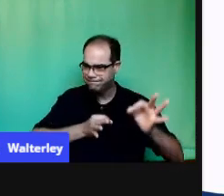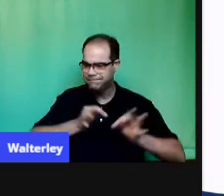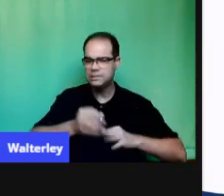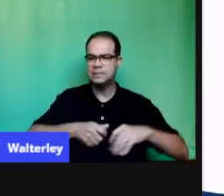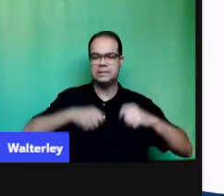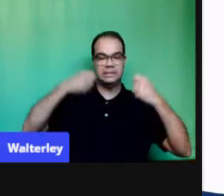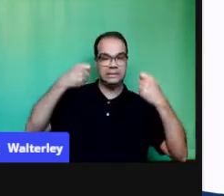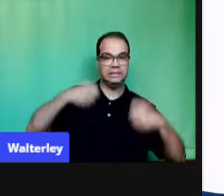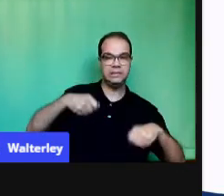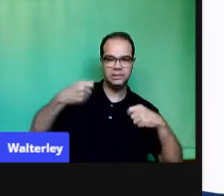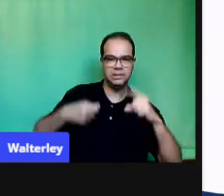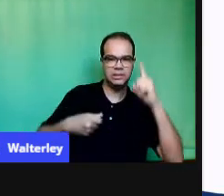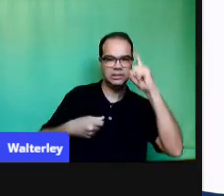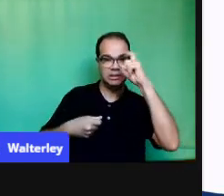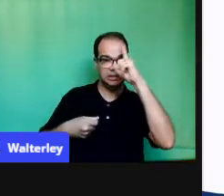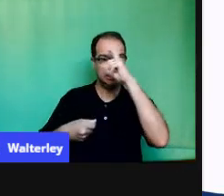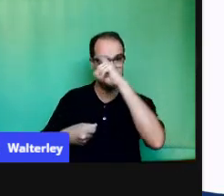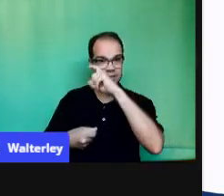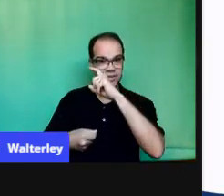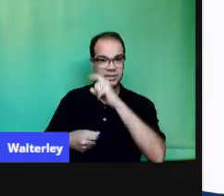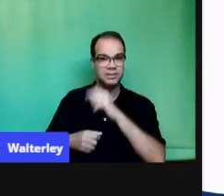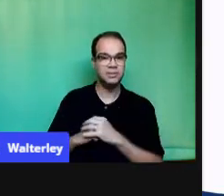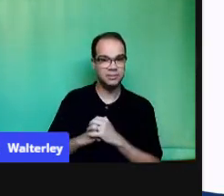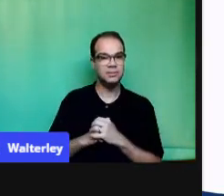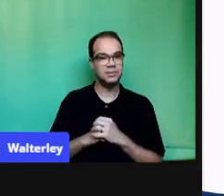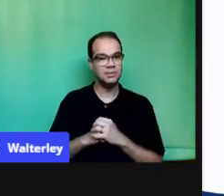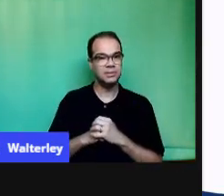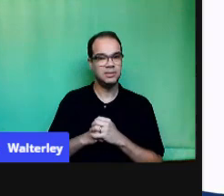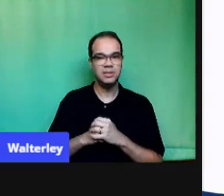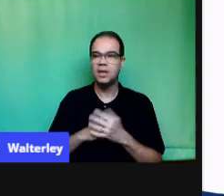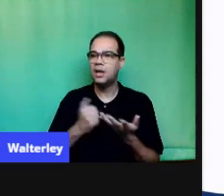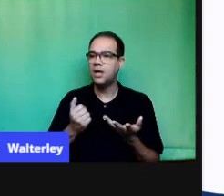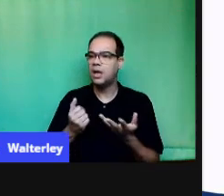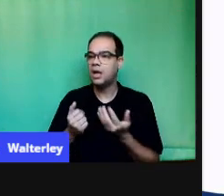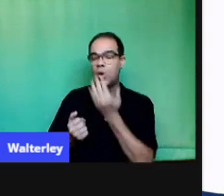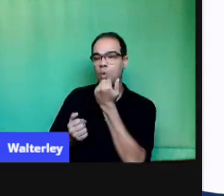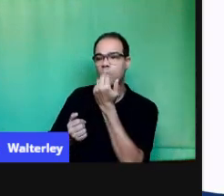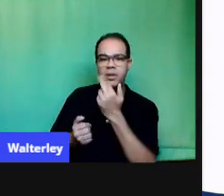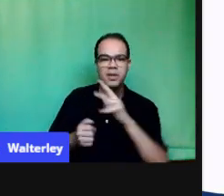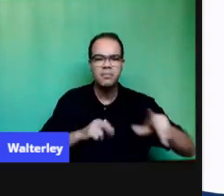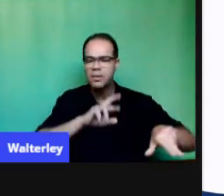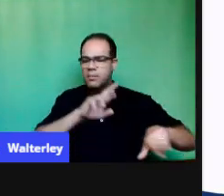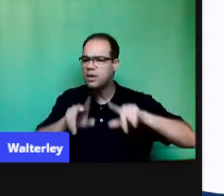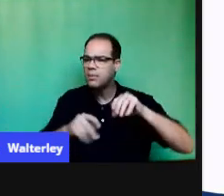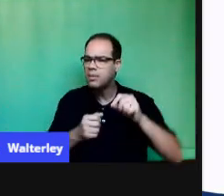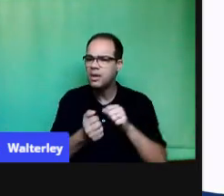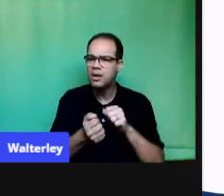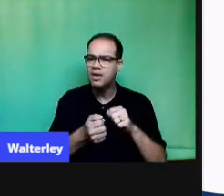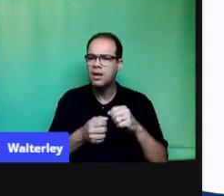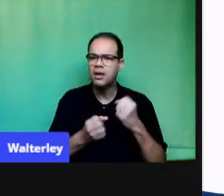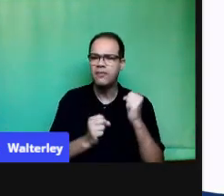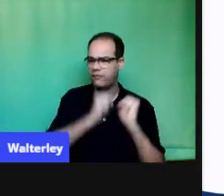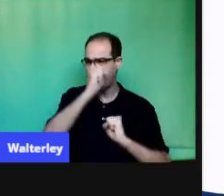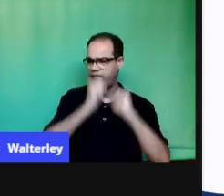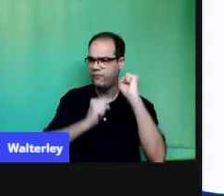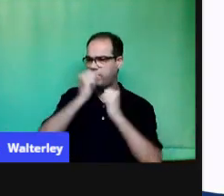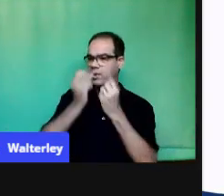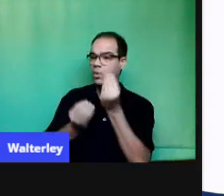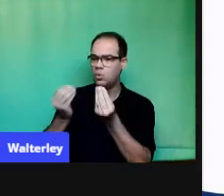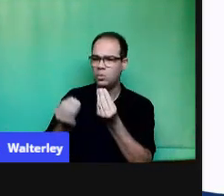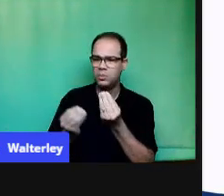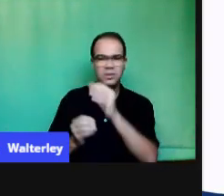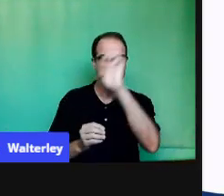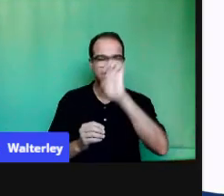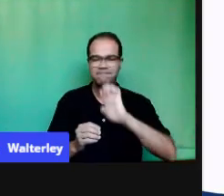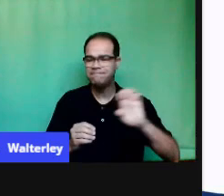uma demanda de reorganização e também de produção de alimentos de forma urgente, porque a Europa passava fome.